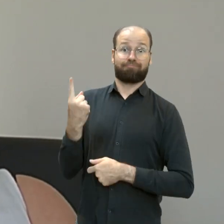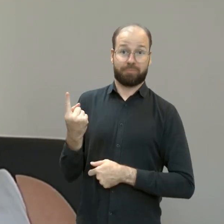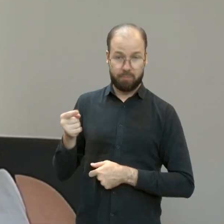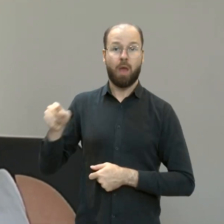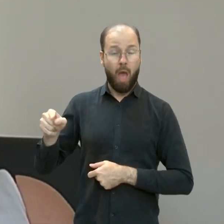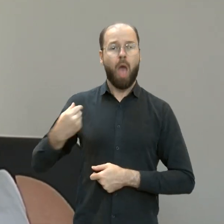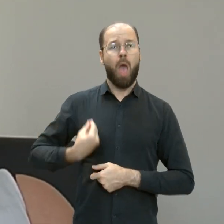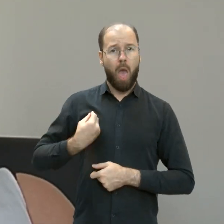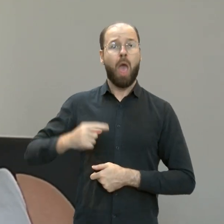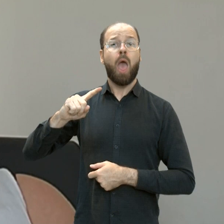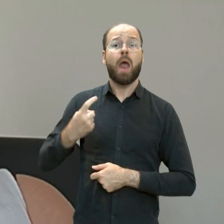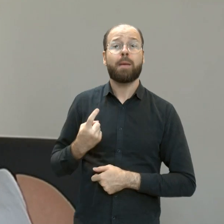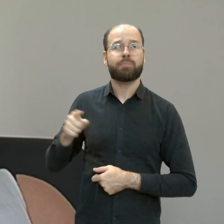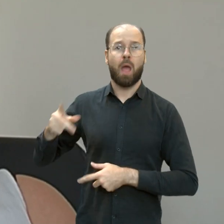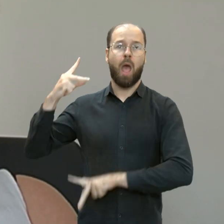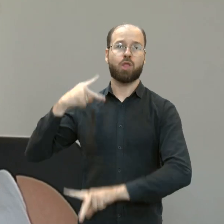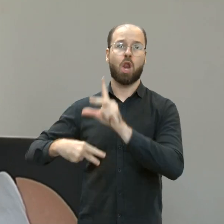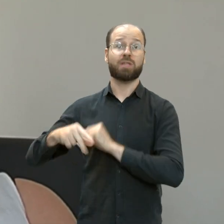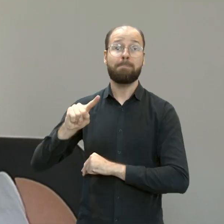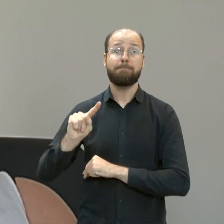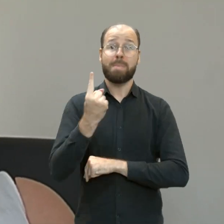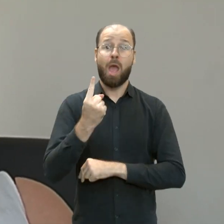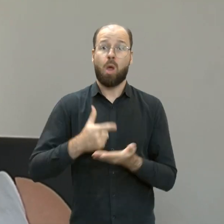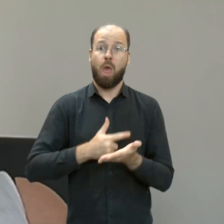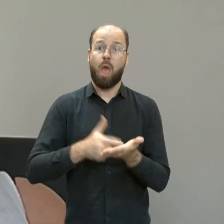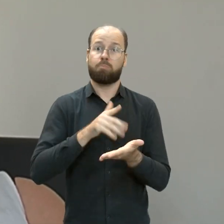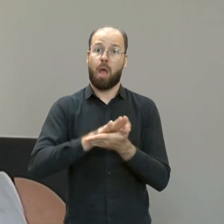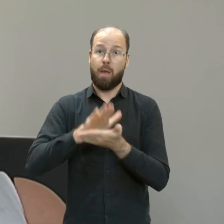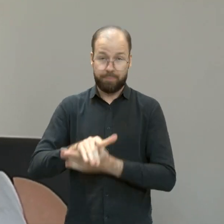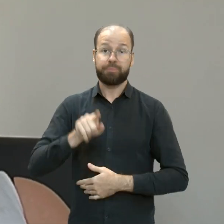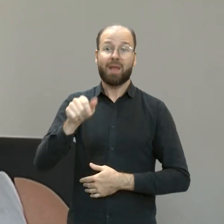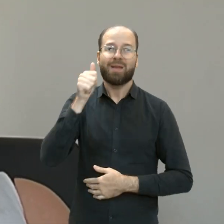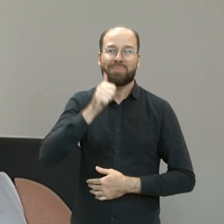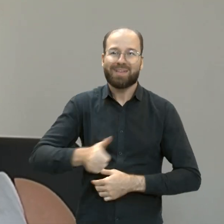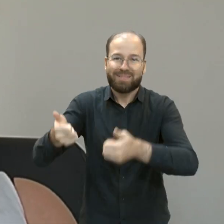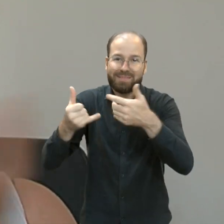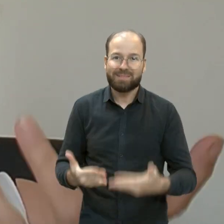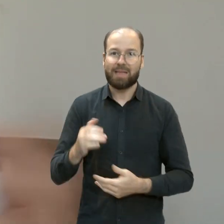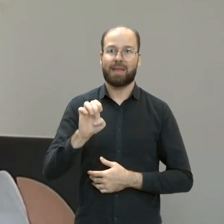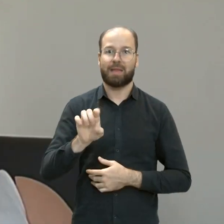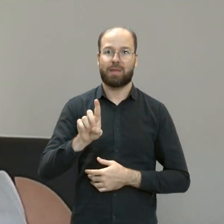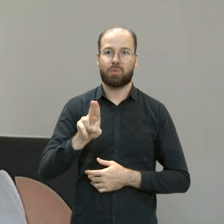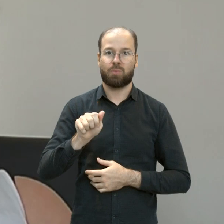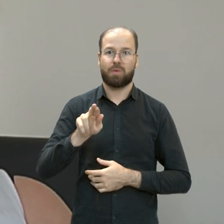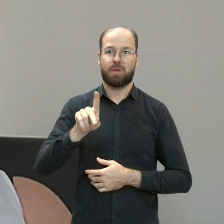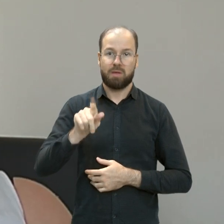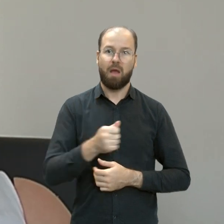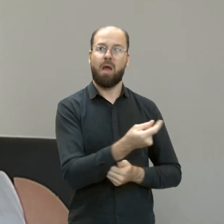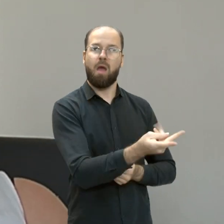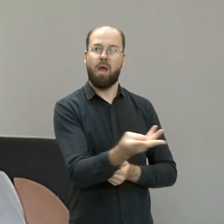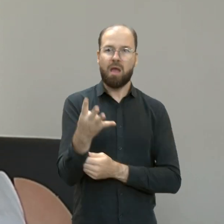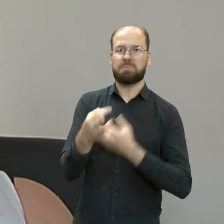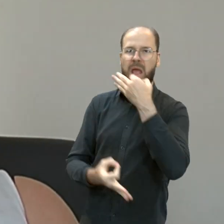uma adolescente, não é? Então, quando a Eduarda diz que a crítica recebeu não, né, muito bem esse